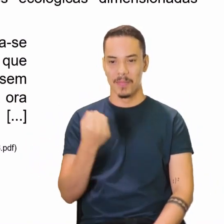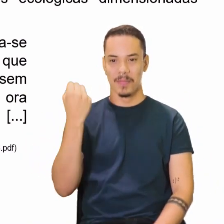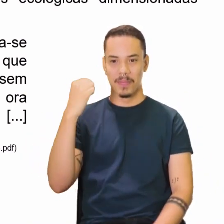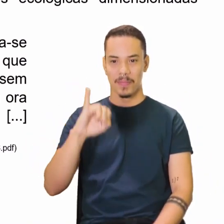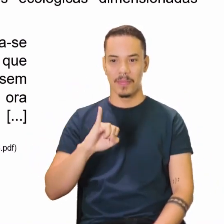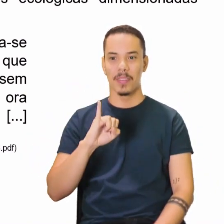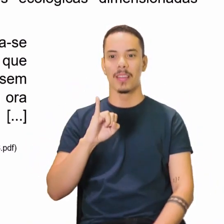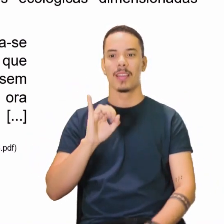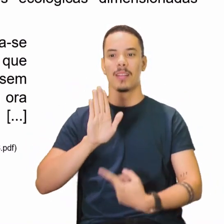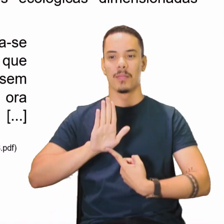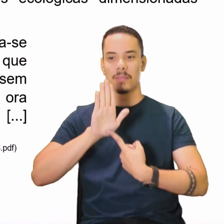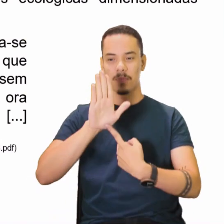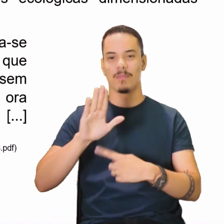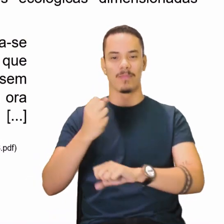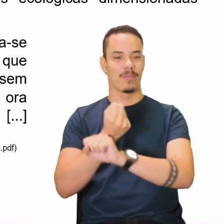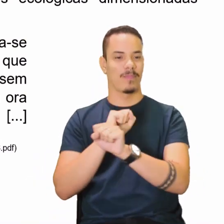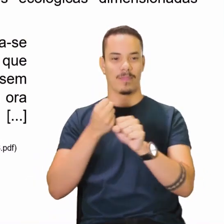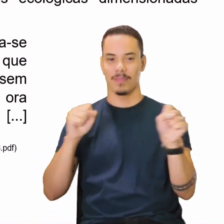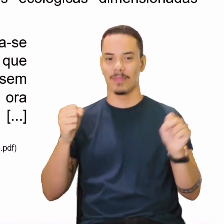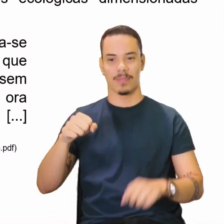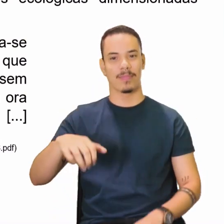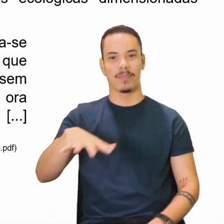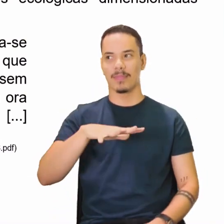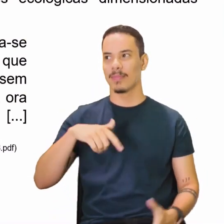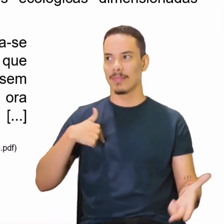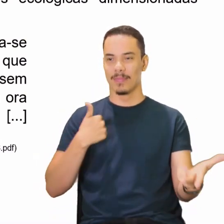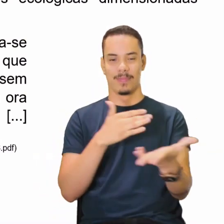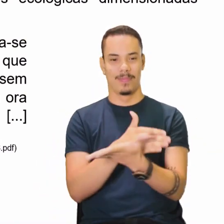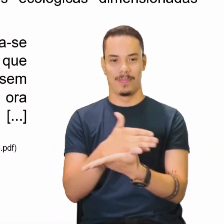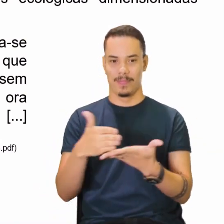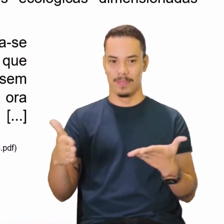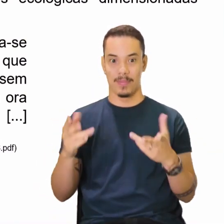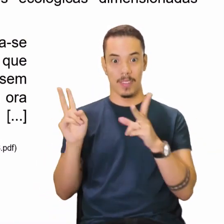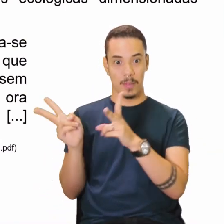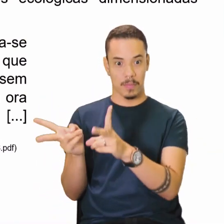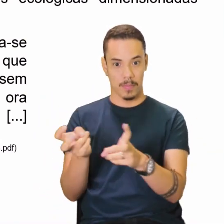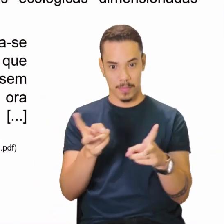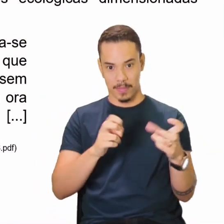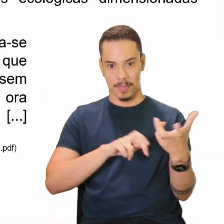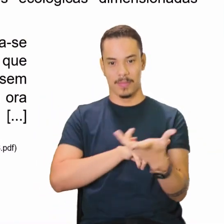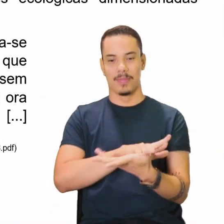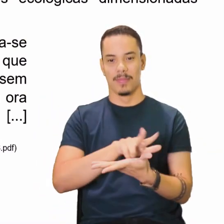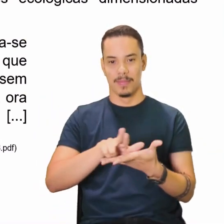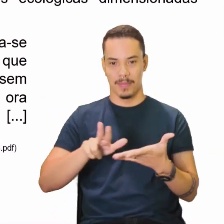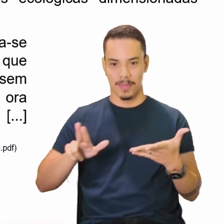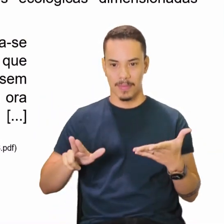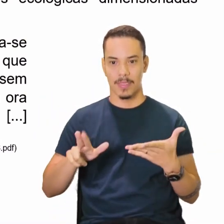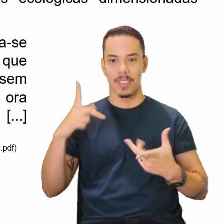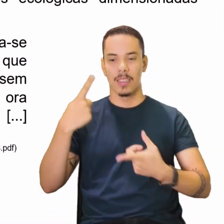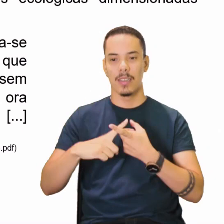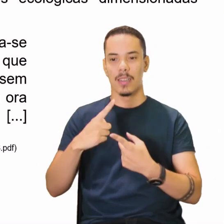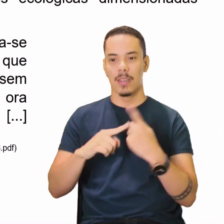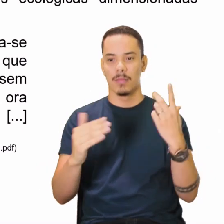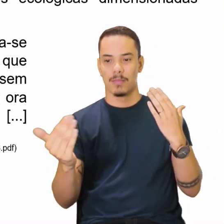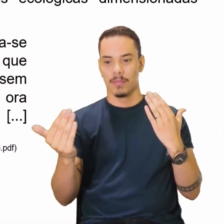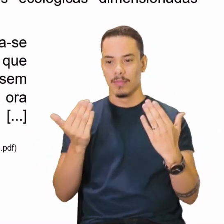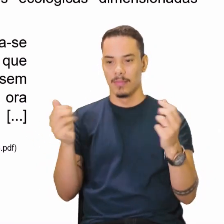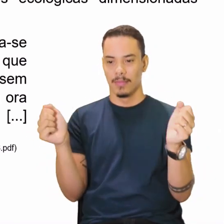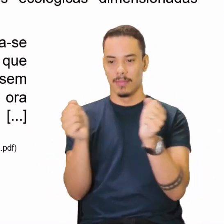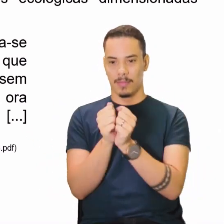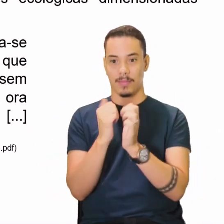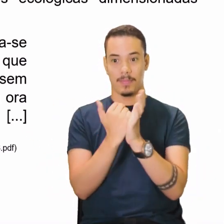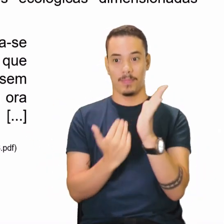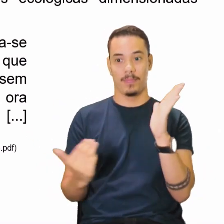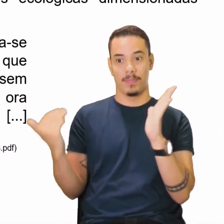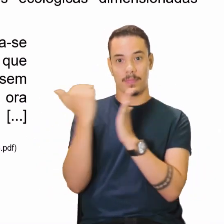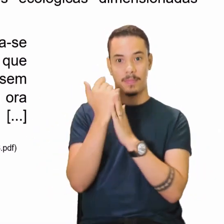os sinais de estresse ambiental começaram a ser notados em diversas frentes, em paralelo ao fato da